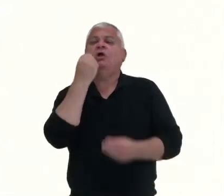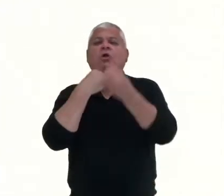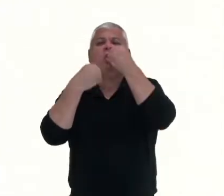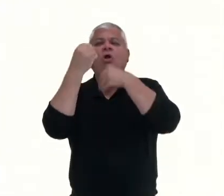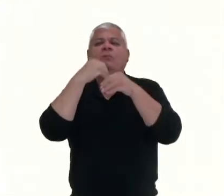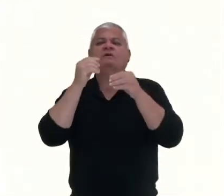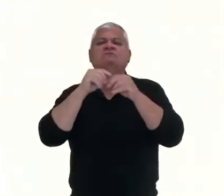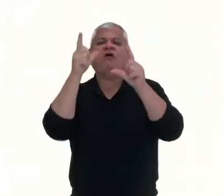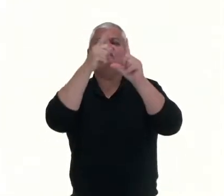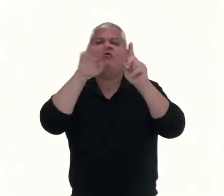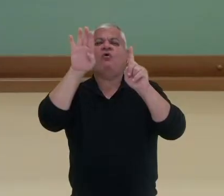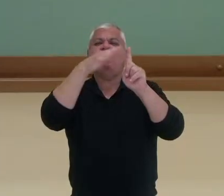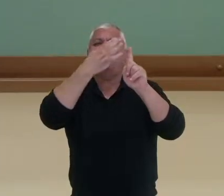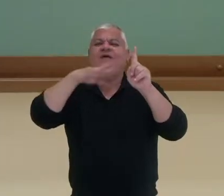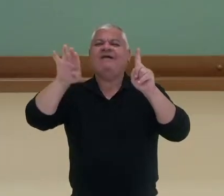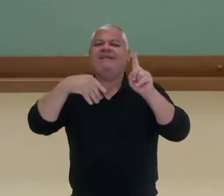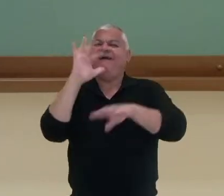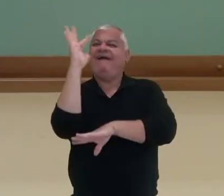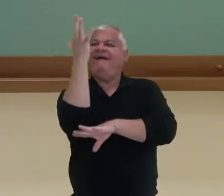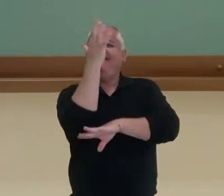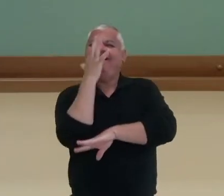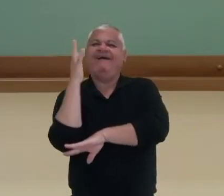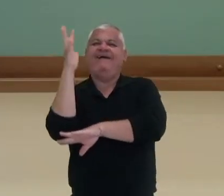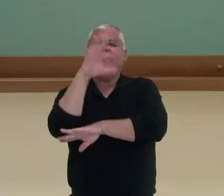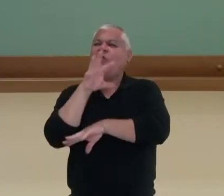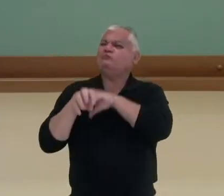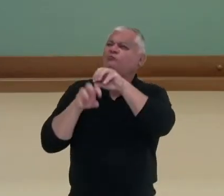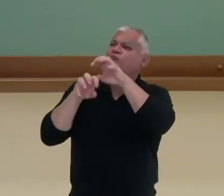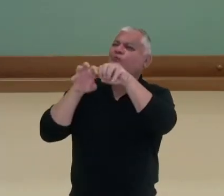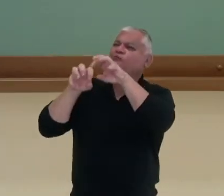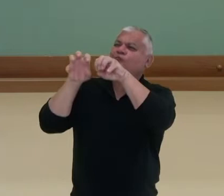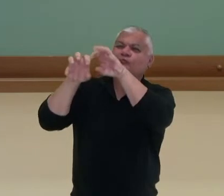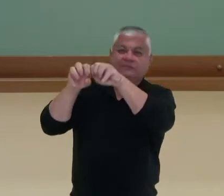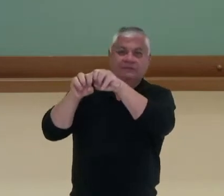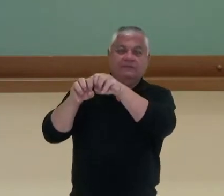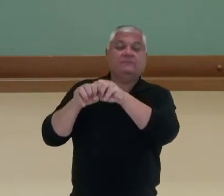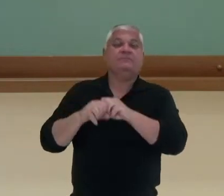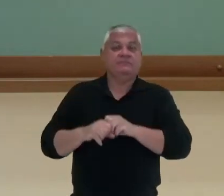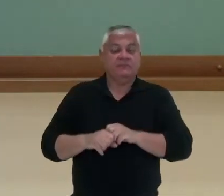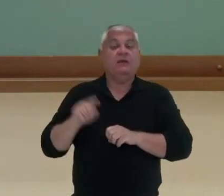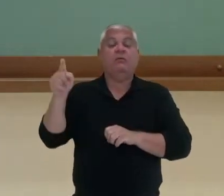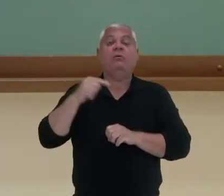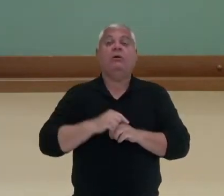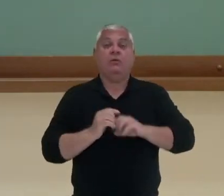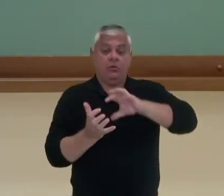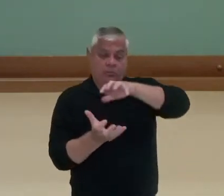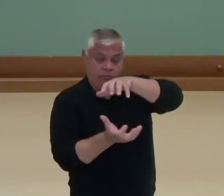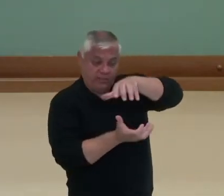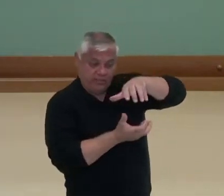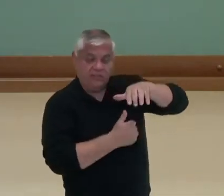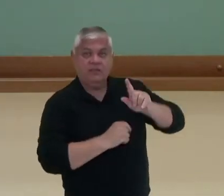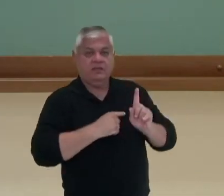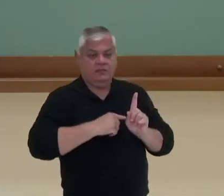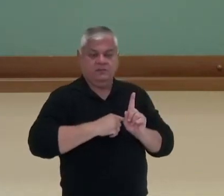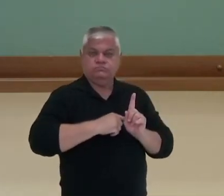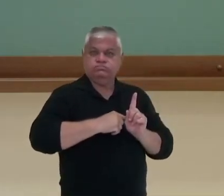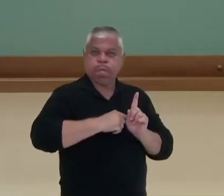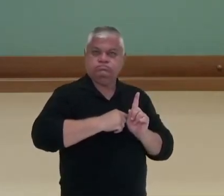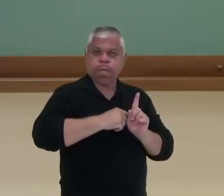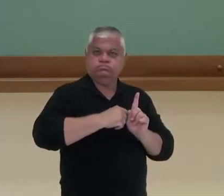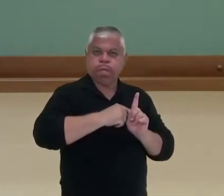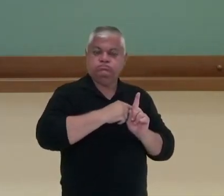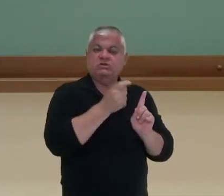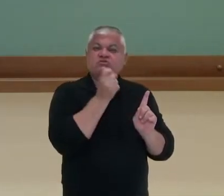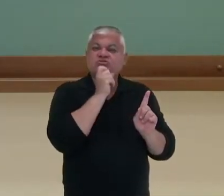aconteceu nesse local para que esse ser vivo tenha surgido? A temperatura do planeta estava aumentando, porque a gente veio de uma era